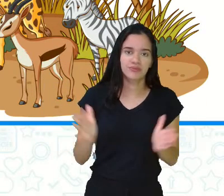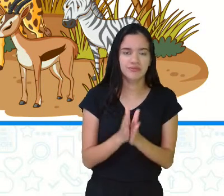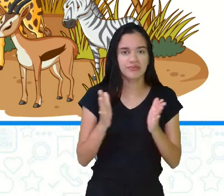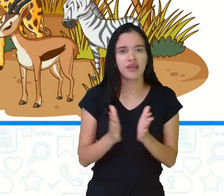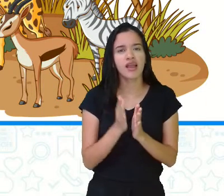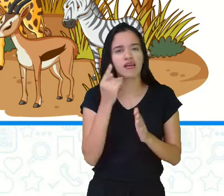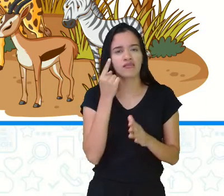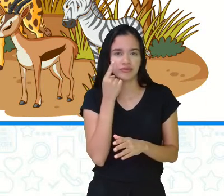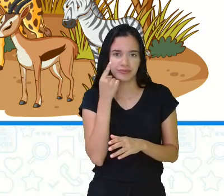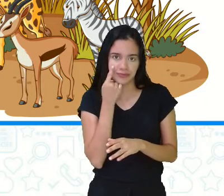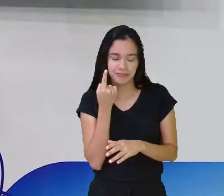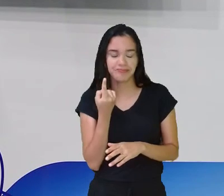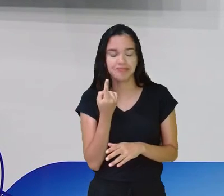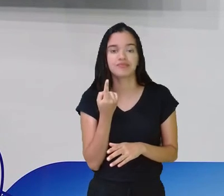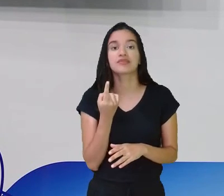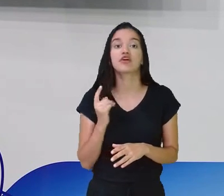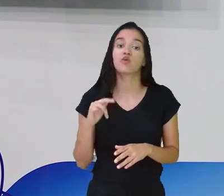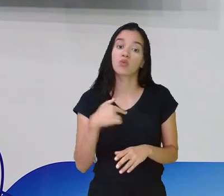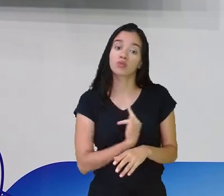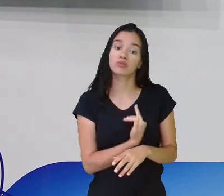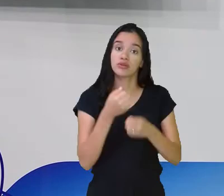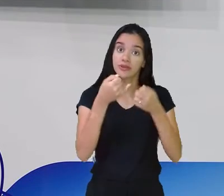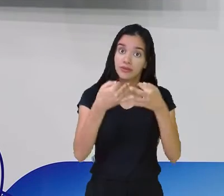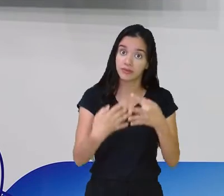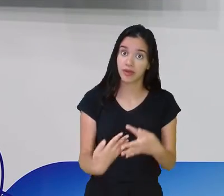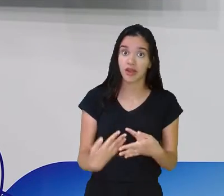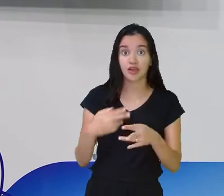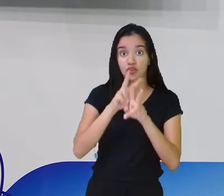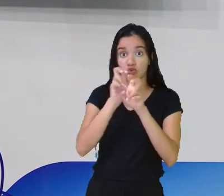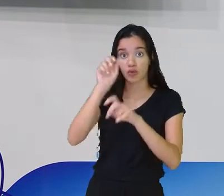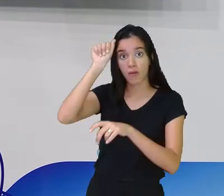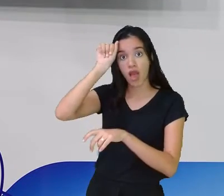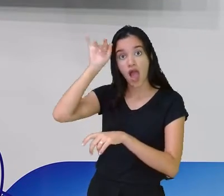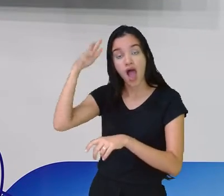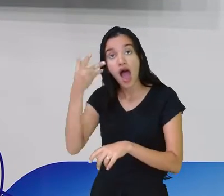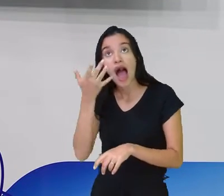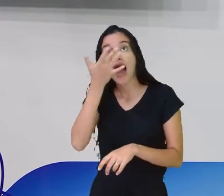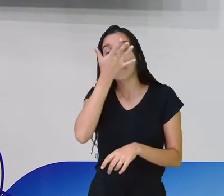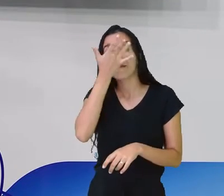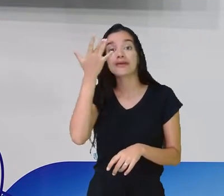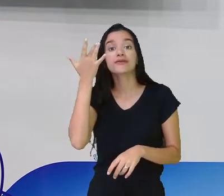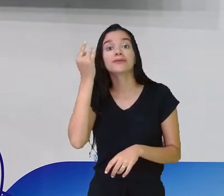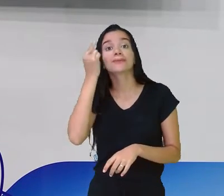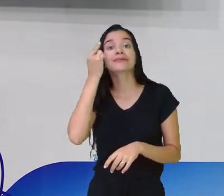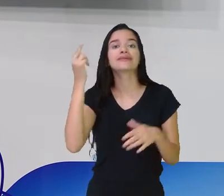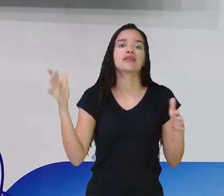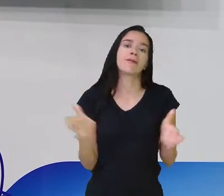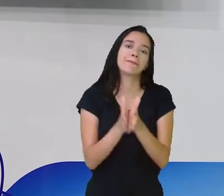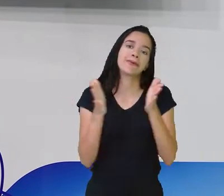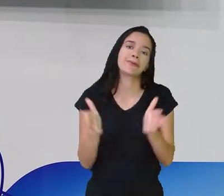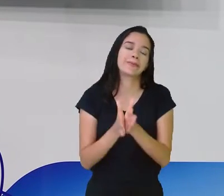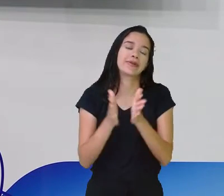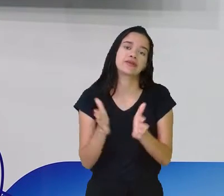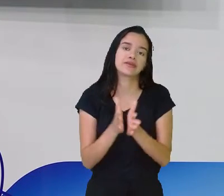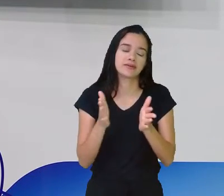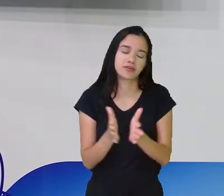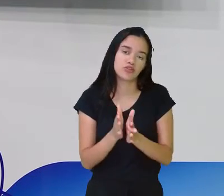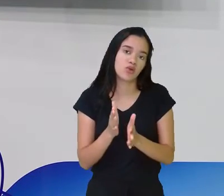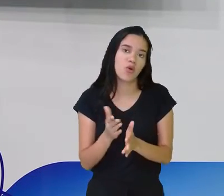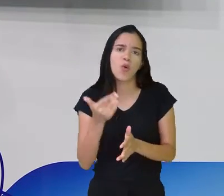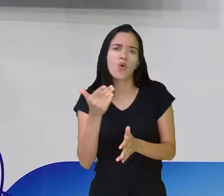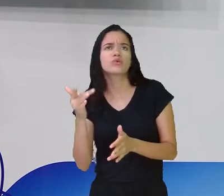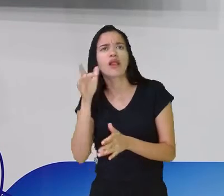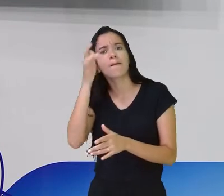Veja só, quarto ano, quando a gente fala em África, às vezes as pessoas pensam só na pobreza. Outros